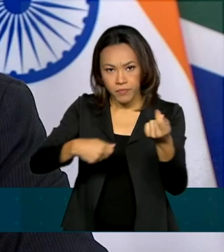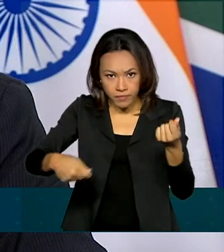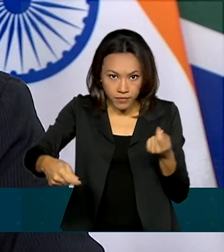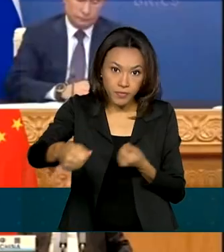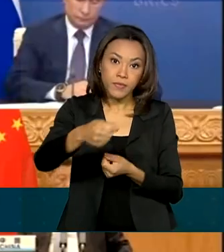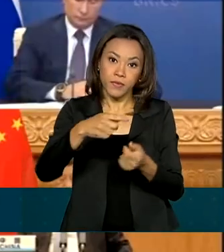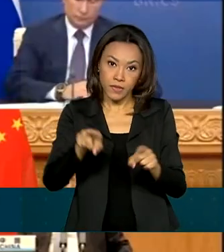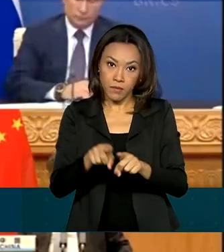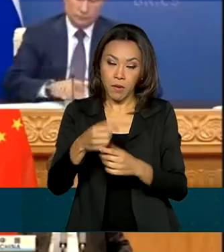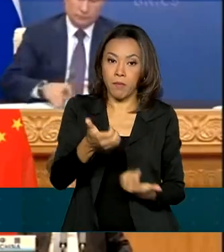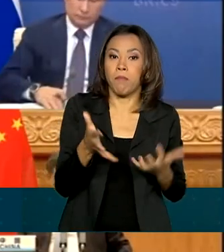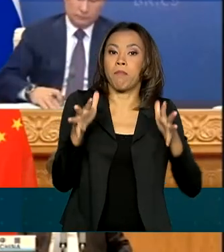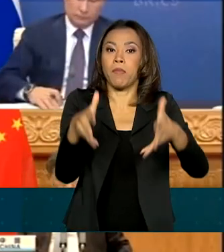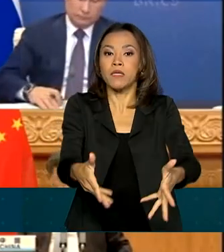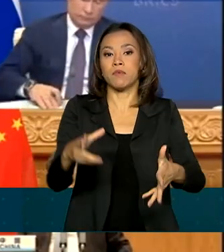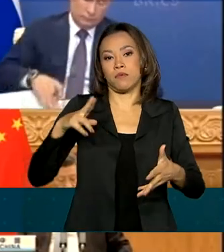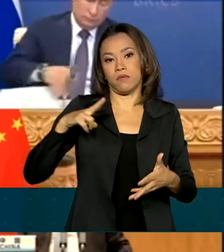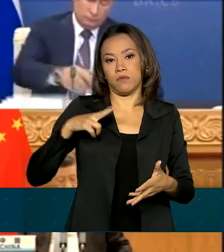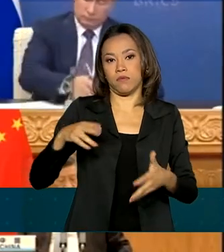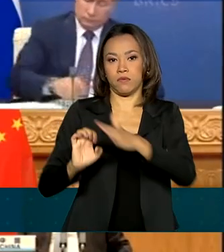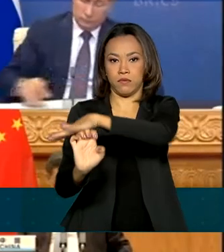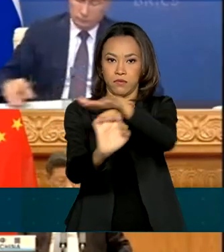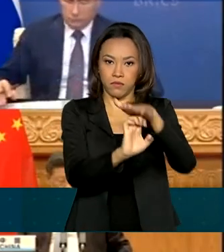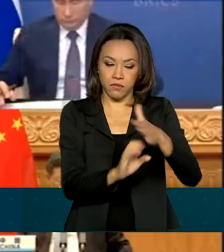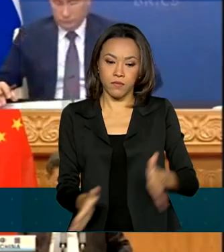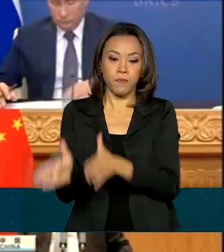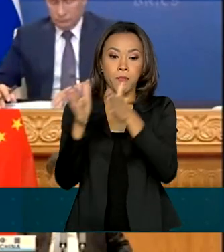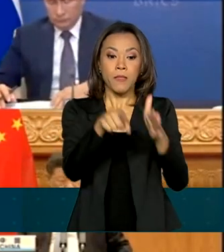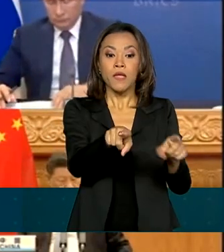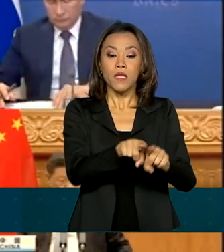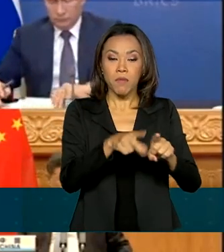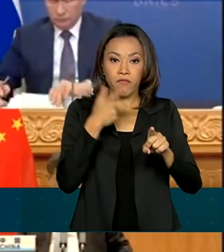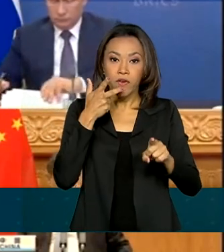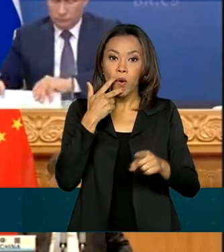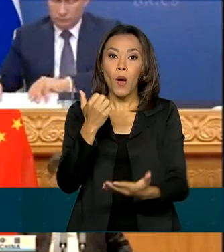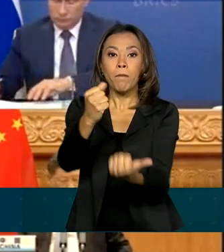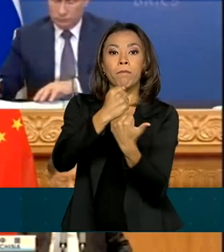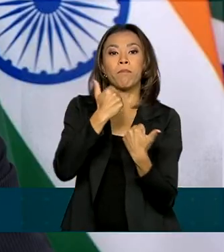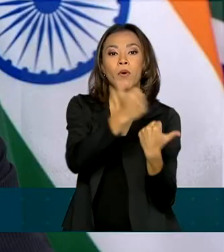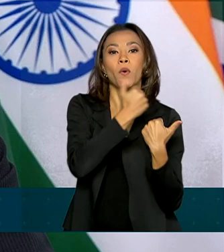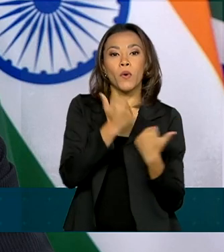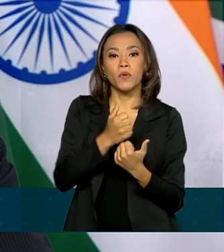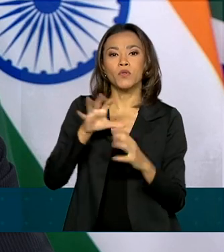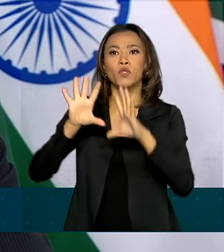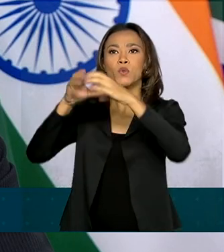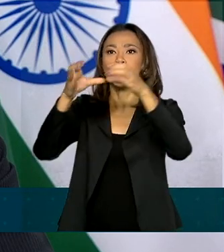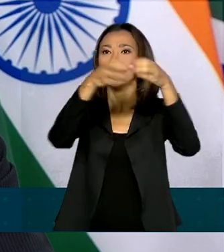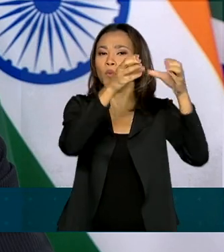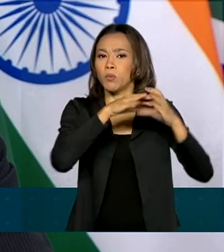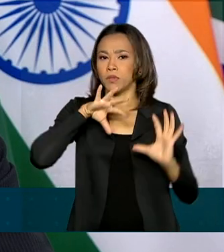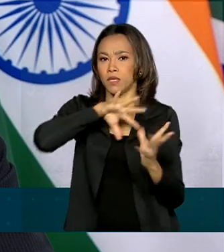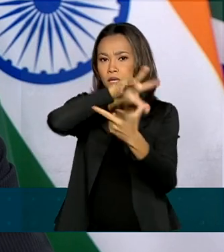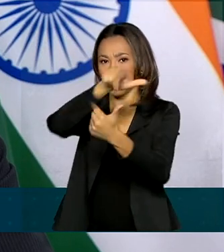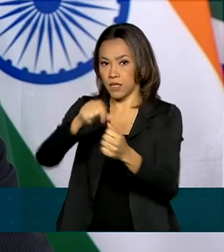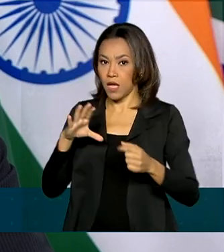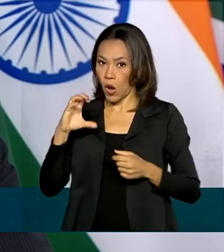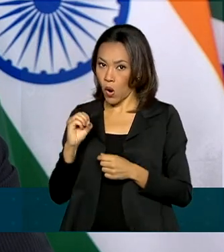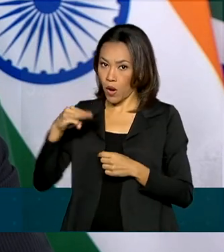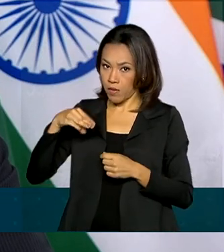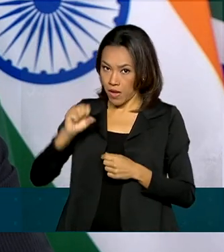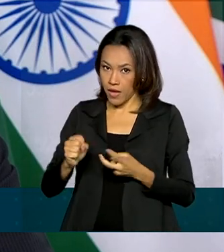de investimentos privados o presidente também defendeu reformas em organismos internacionais como a Organização Mundial do Comércio